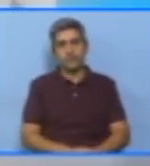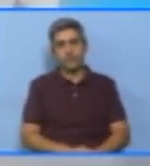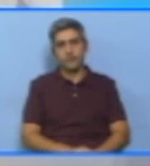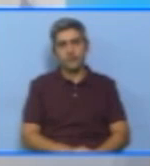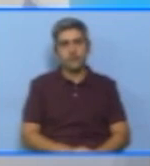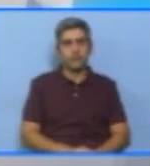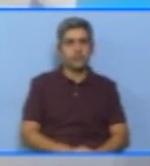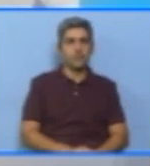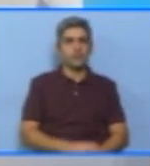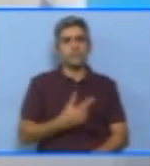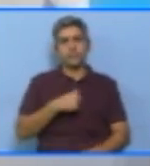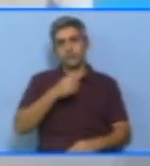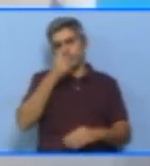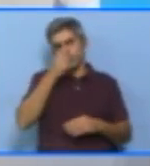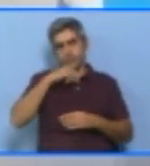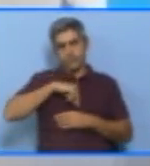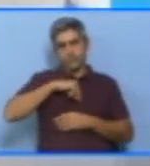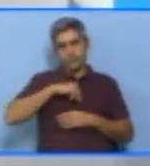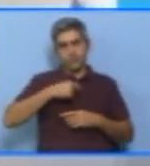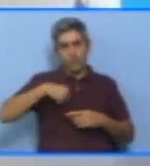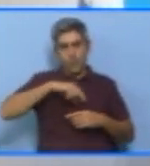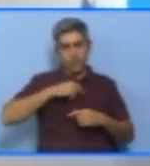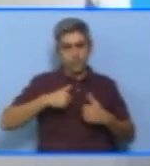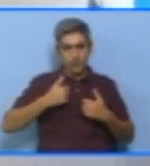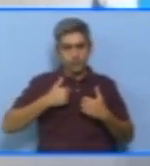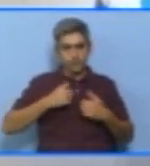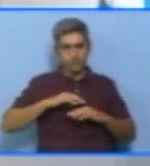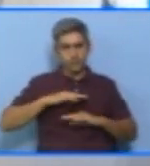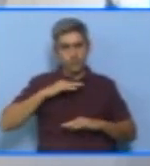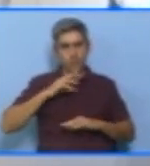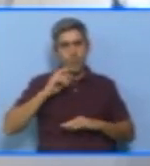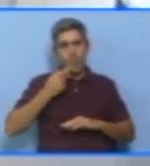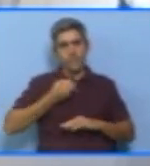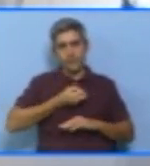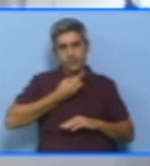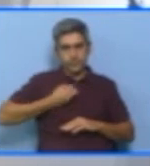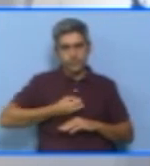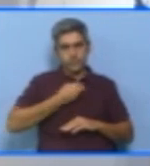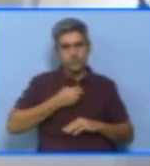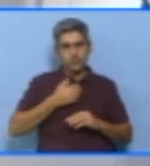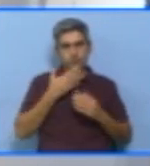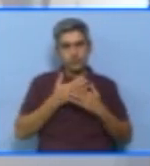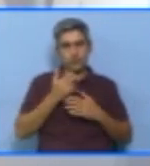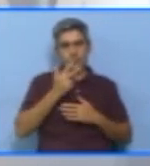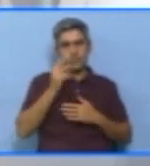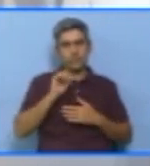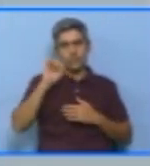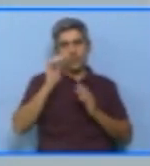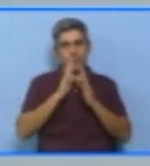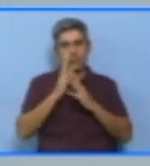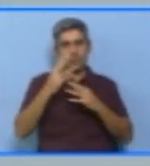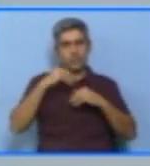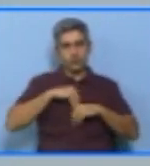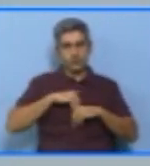É estarmos cheios de nós ou estarmos vazios para a totalidade de Deus.